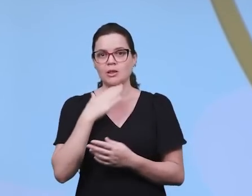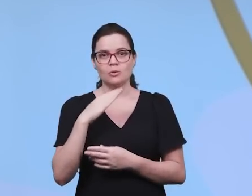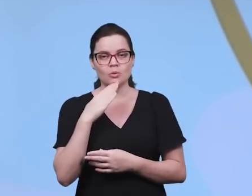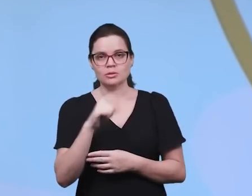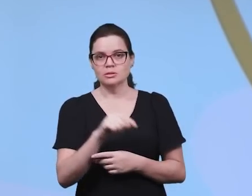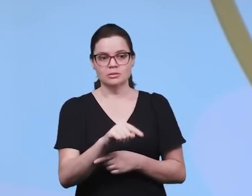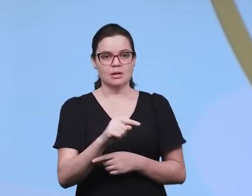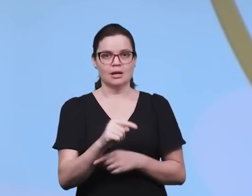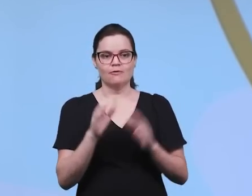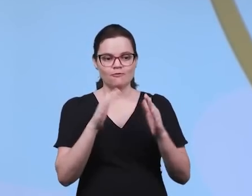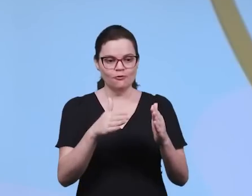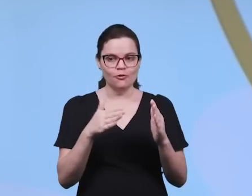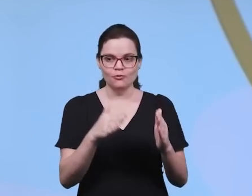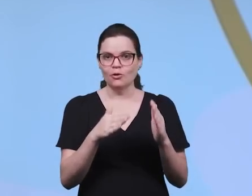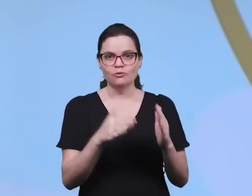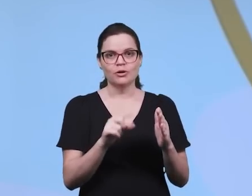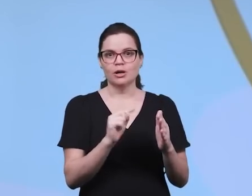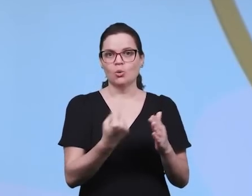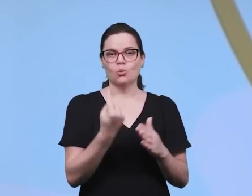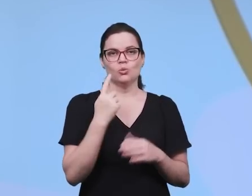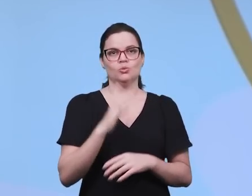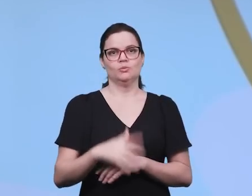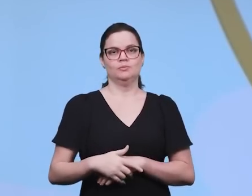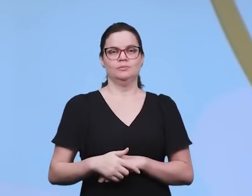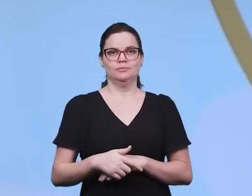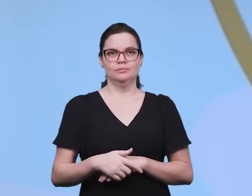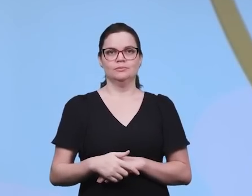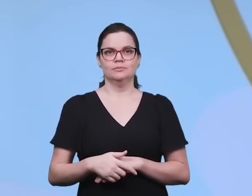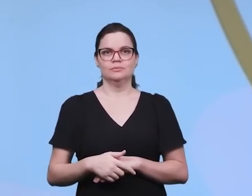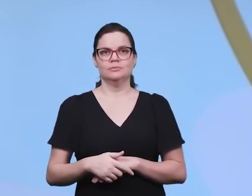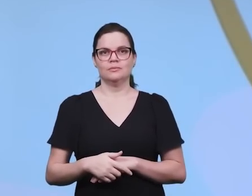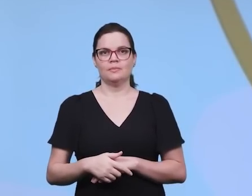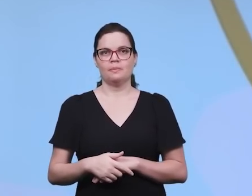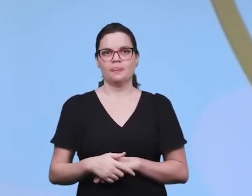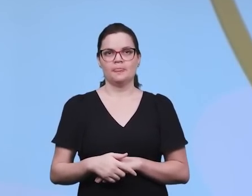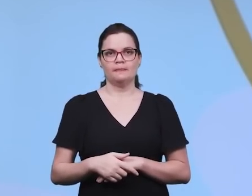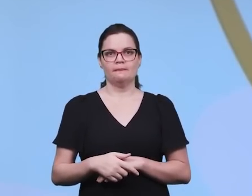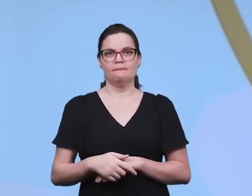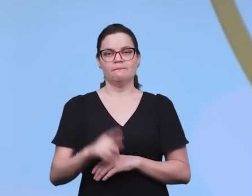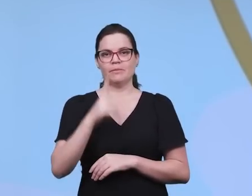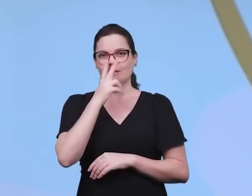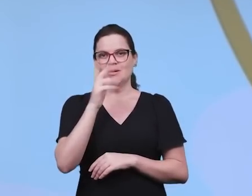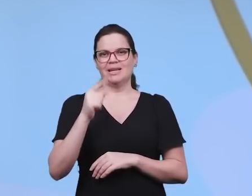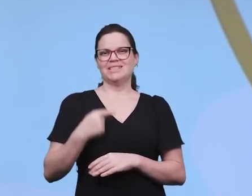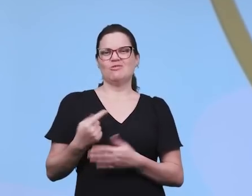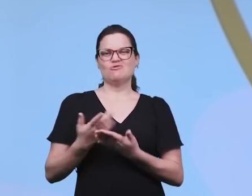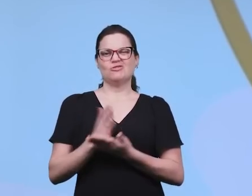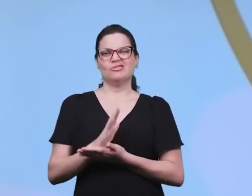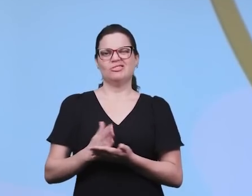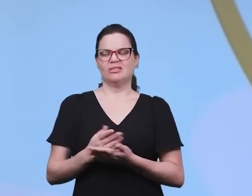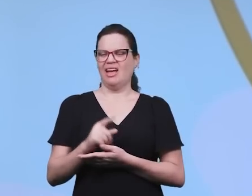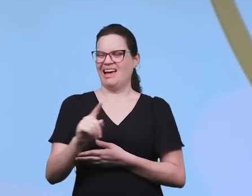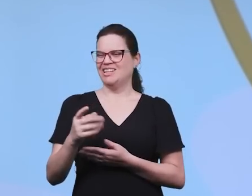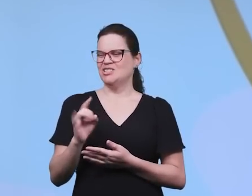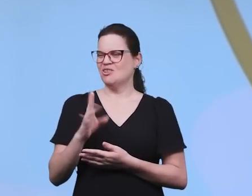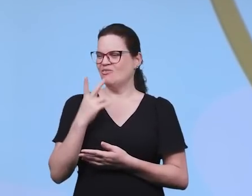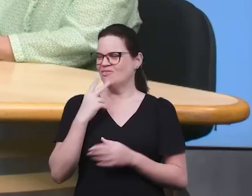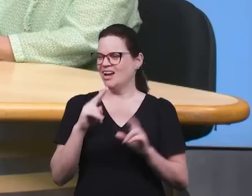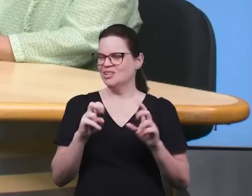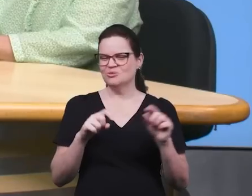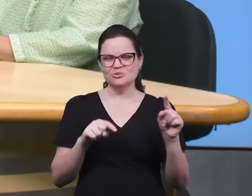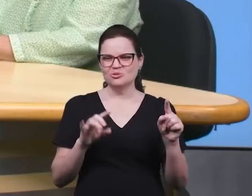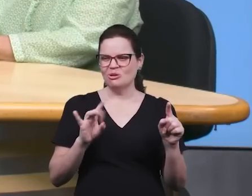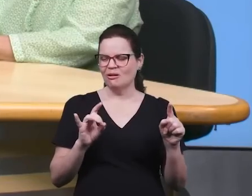sair dali com facilidade. Aí são, né, vamos dizer assim, conhecidos como o chato da situação. Mas ele só fala